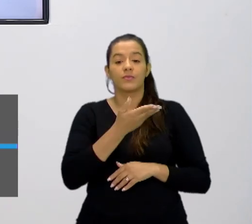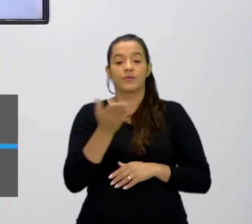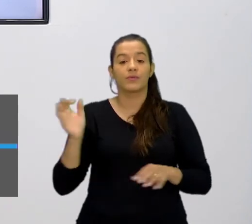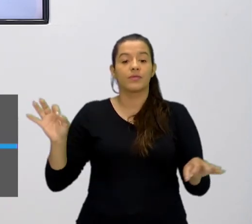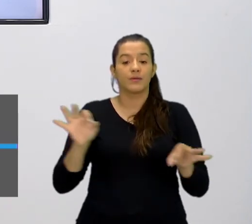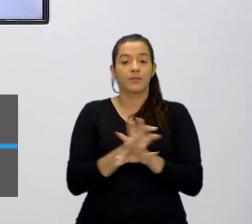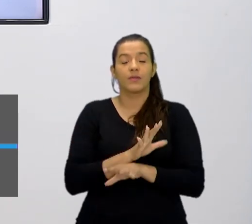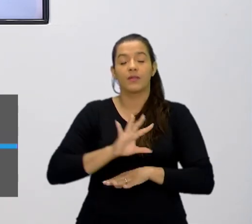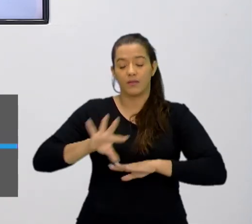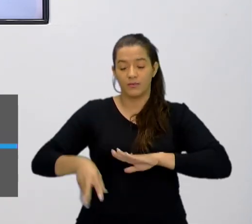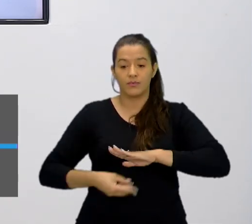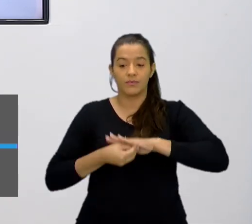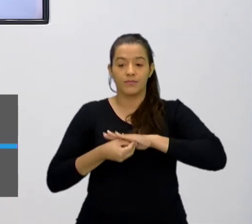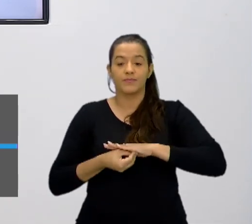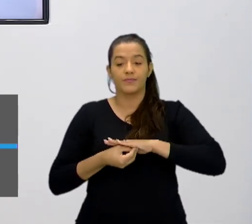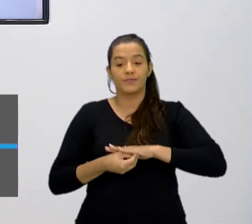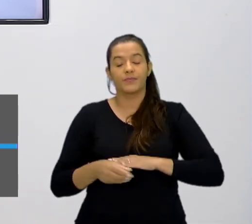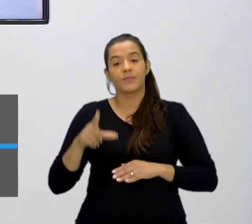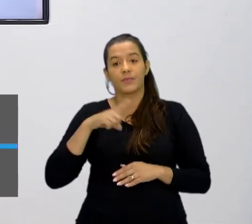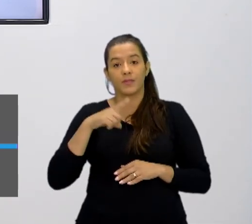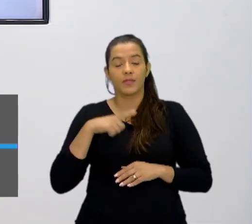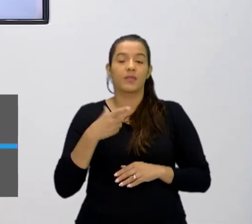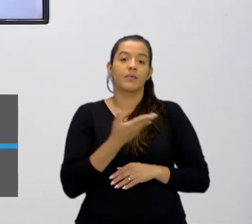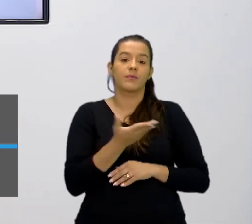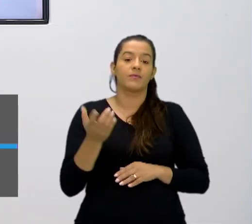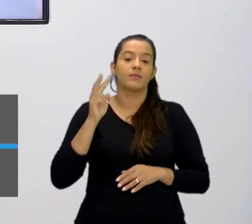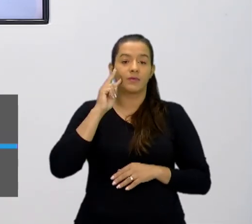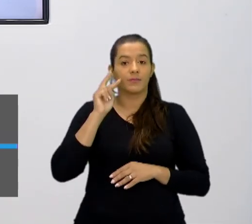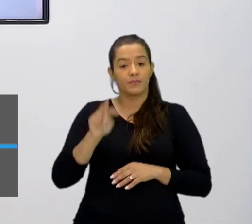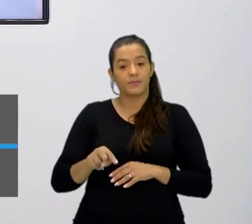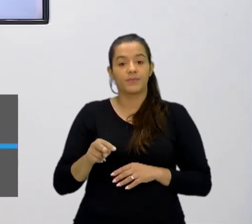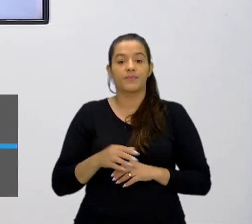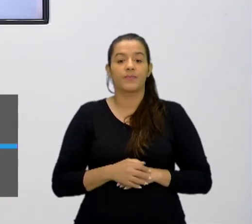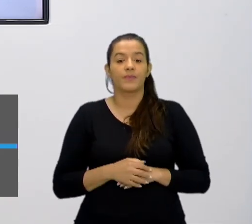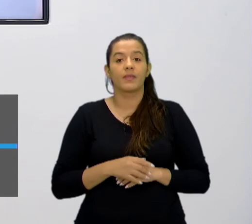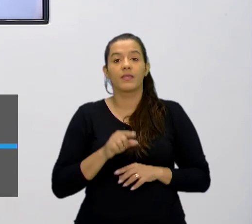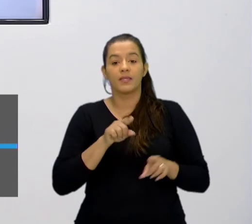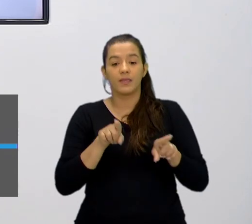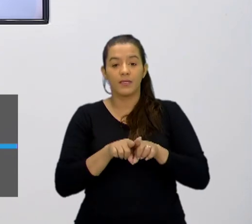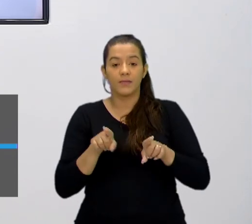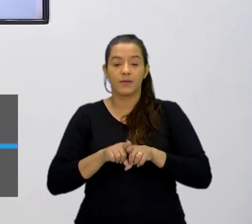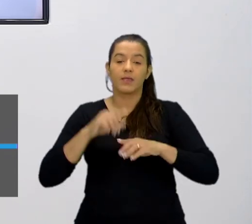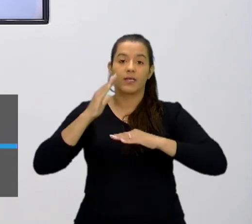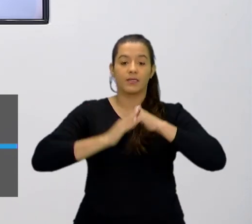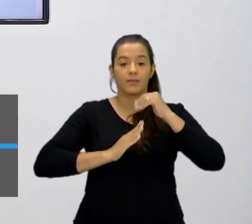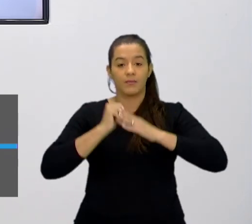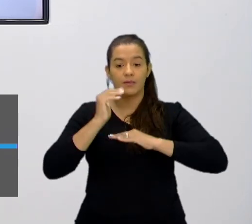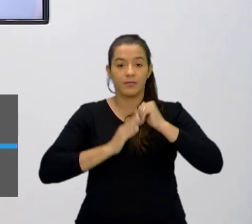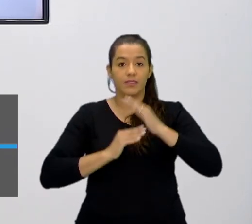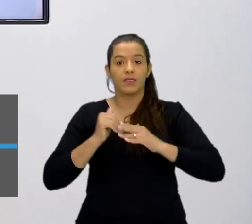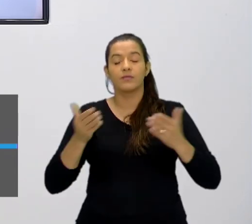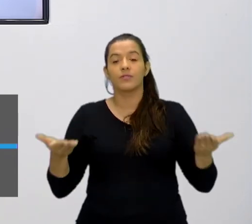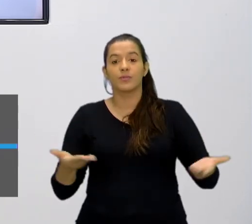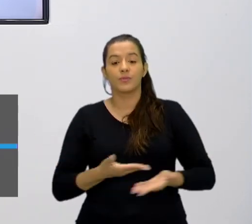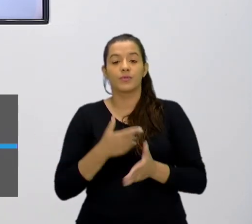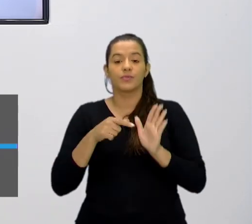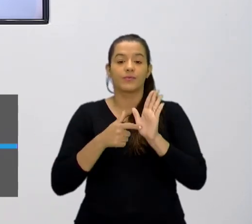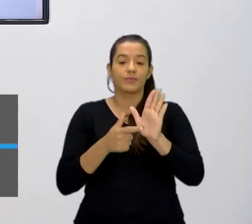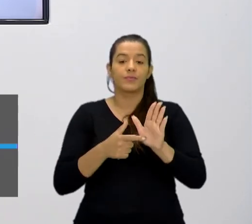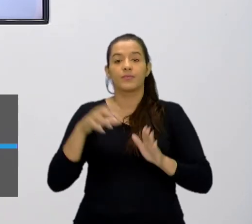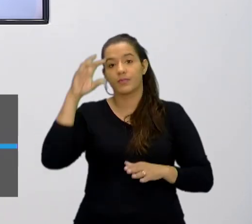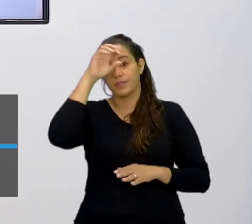esse material fica disponível no repositório para vocês. E aí acontece, as habilidades que foram trabalhadas na aula aí, elas